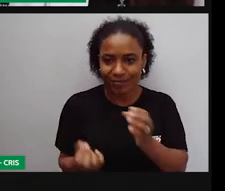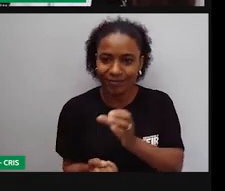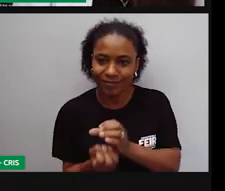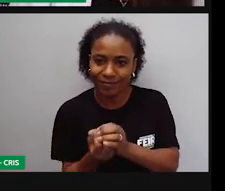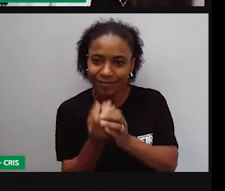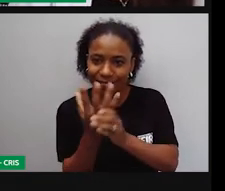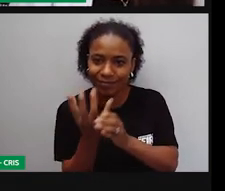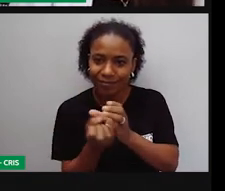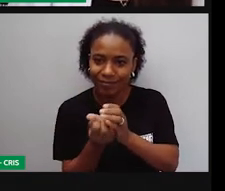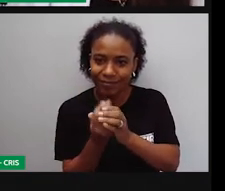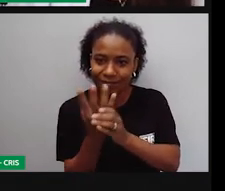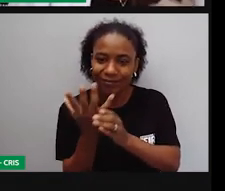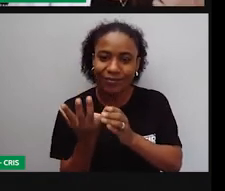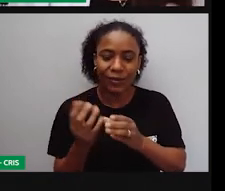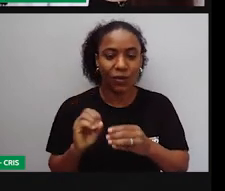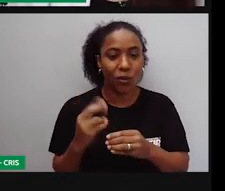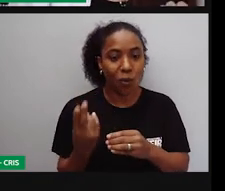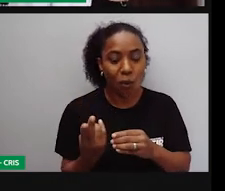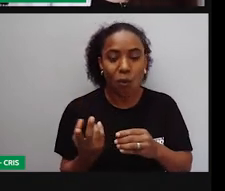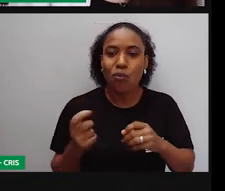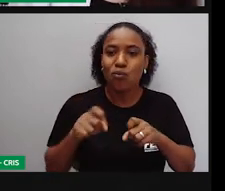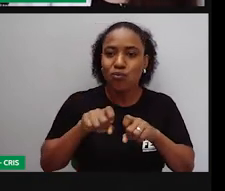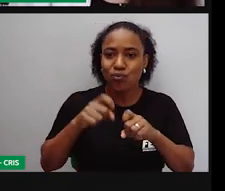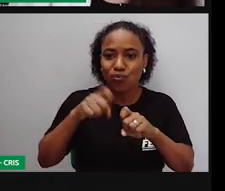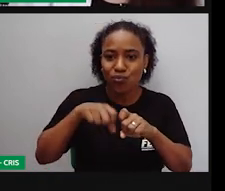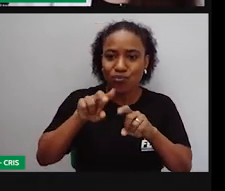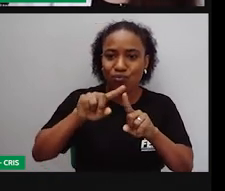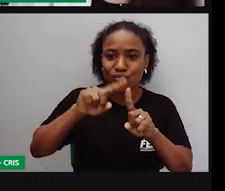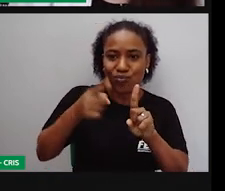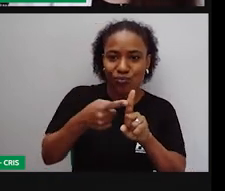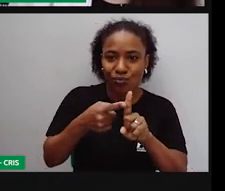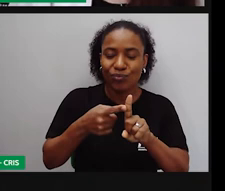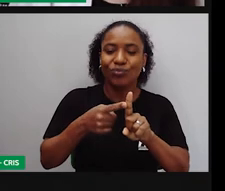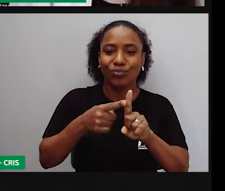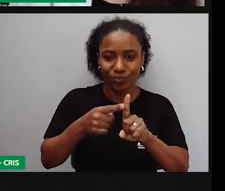assim, ele precisa ter essas características que eu falei.